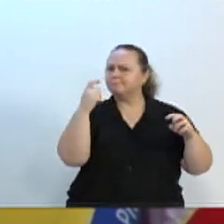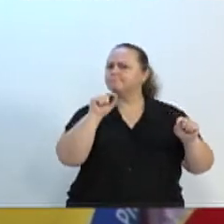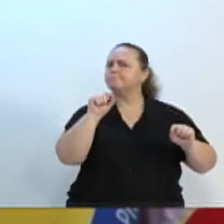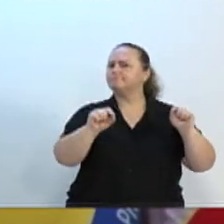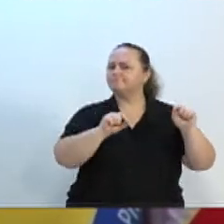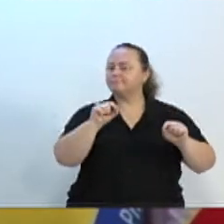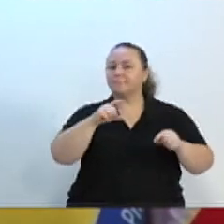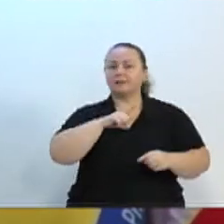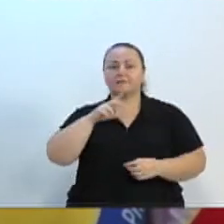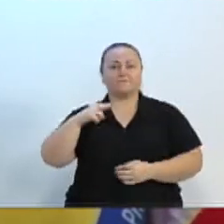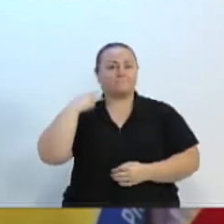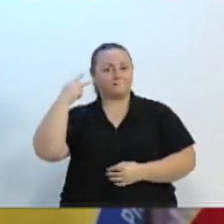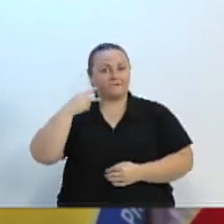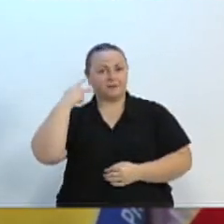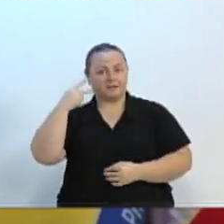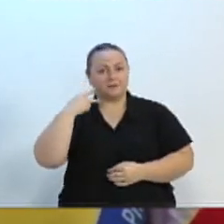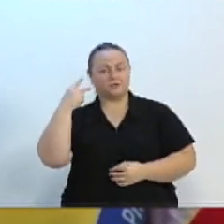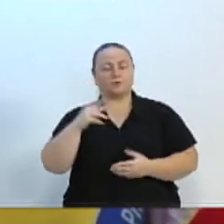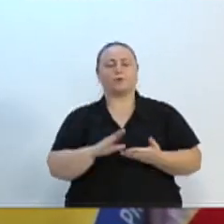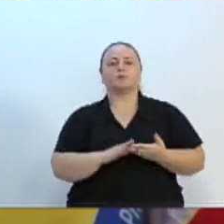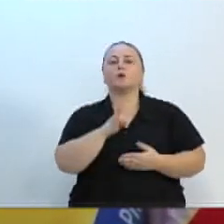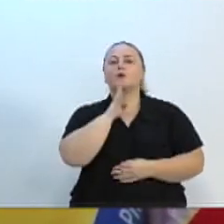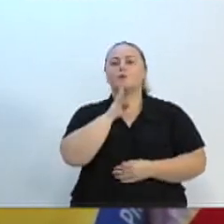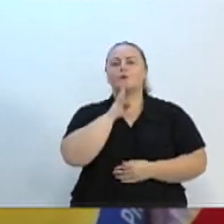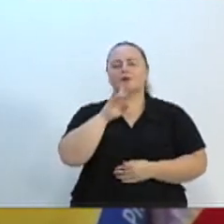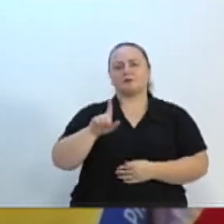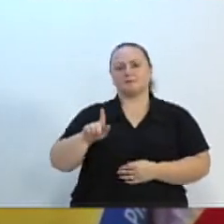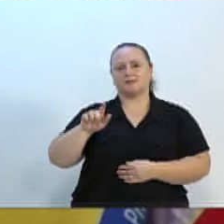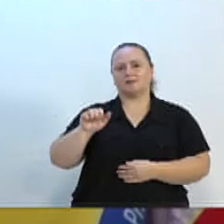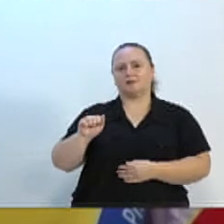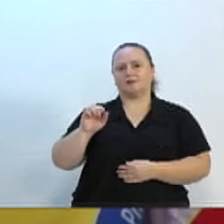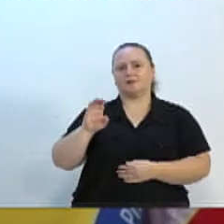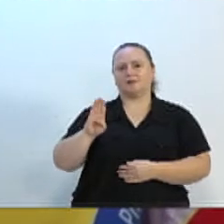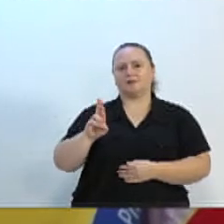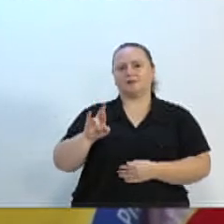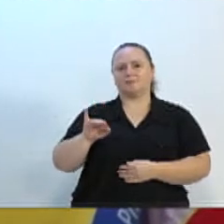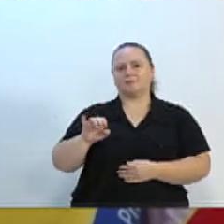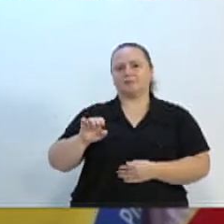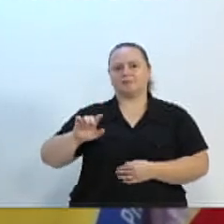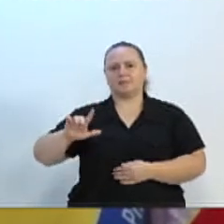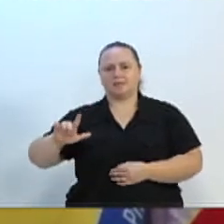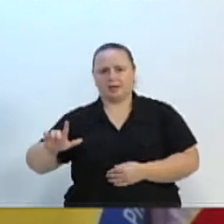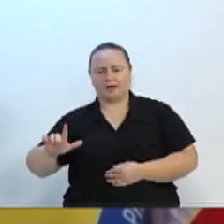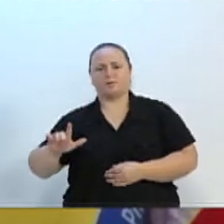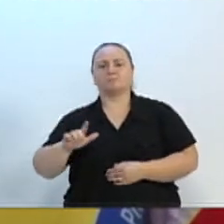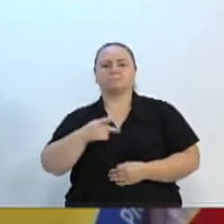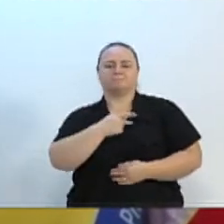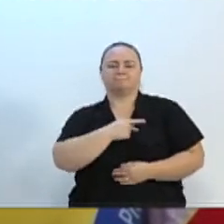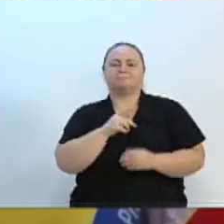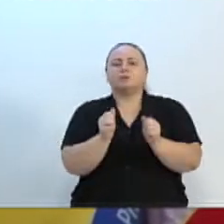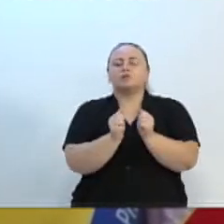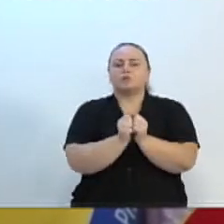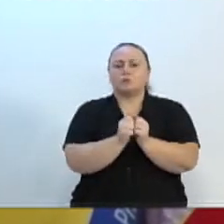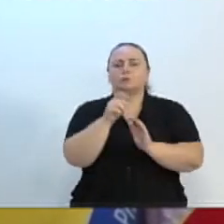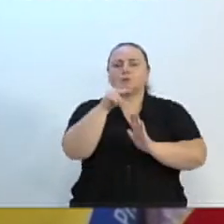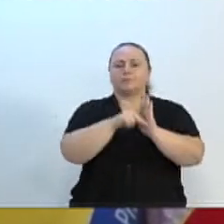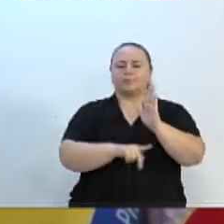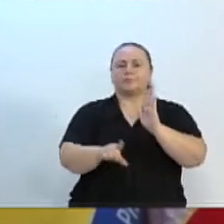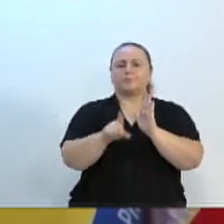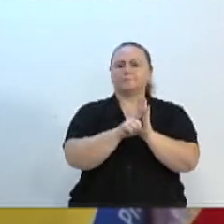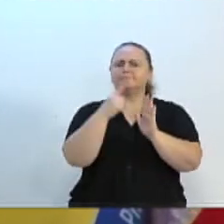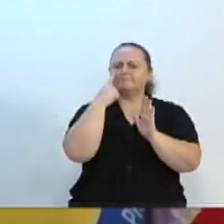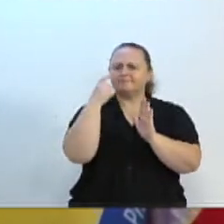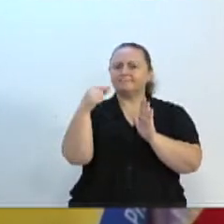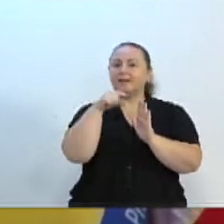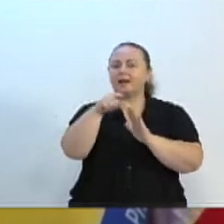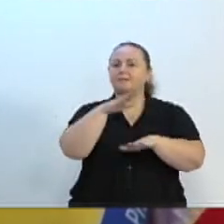vereador lá, faço aqui questão de citar, conheço o vereador Gabrielzinho, fomos colegas aí de mesmo partido político, entrou com um projeto de lei bem interessante